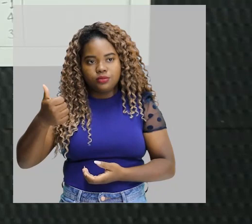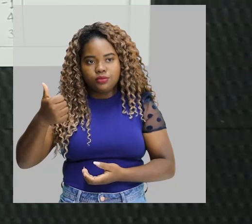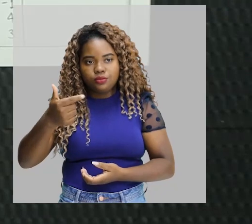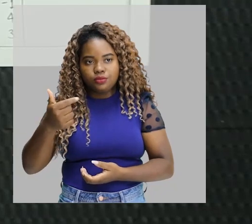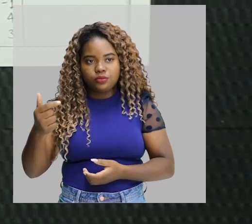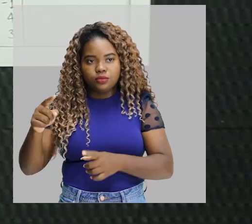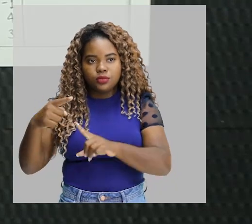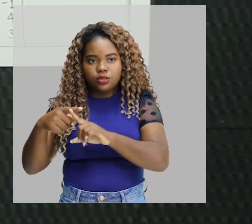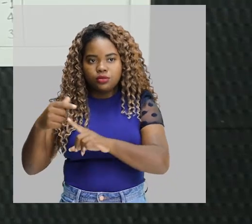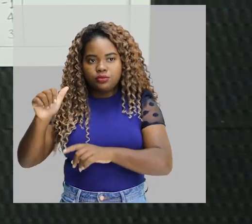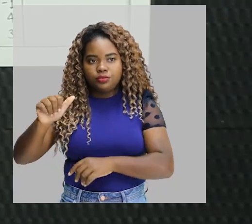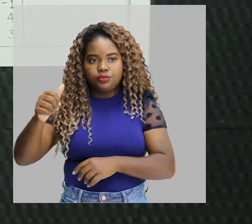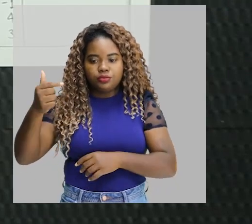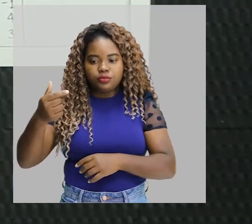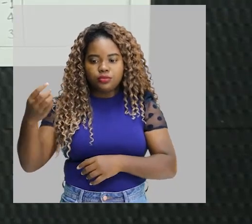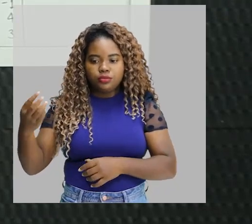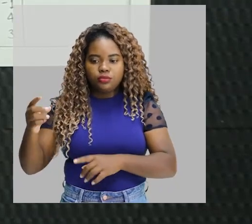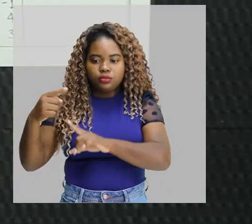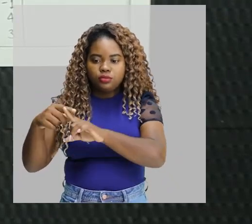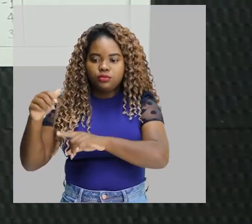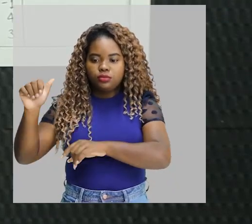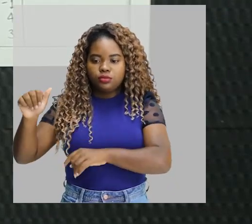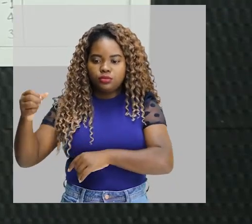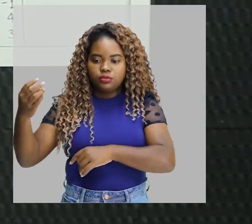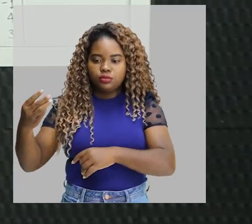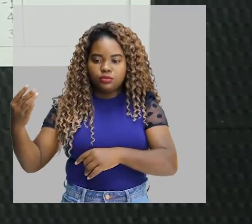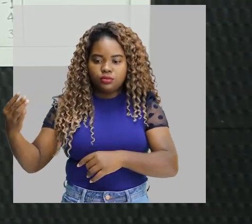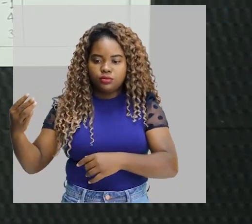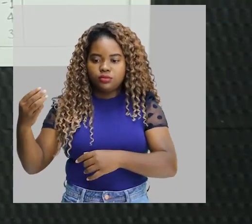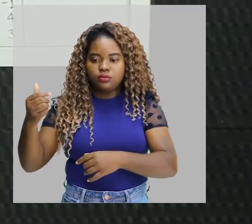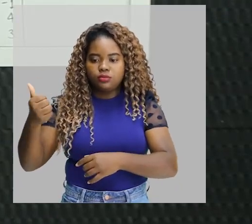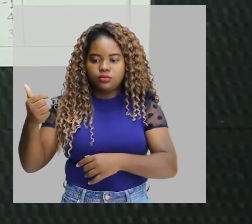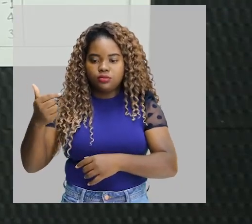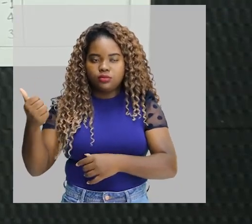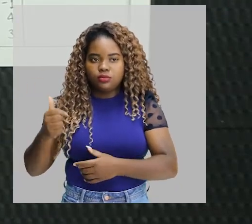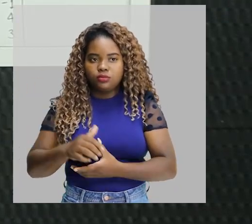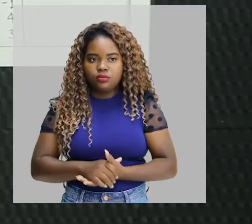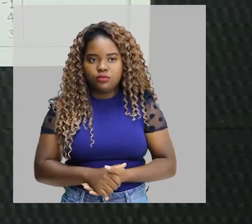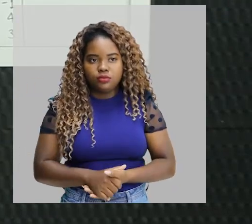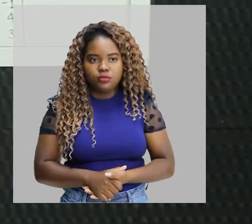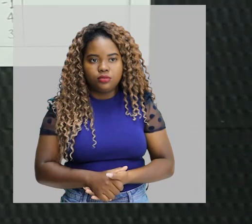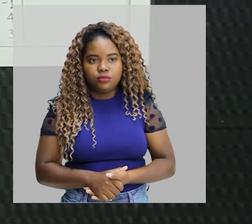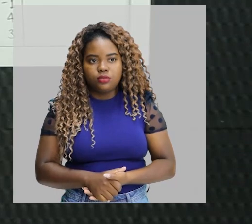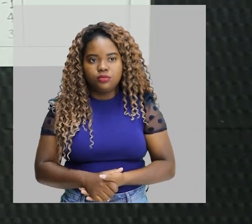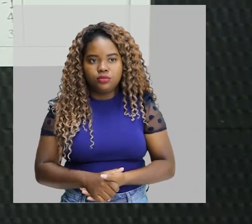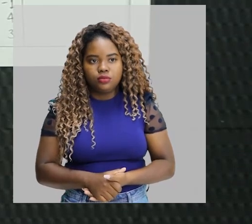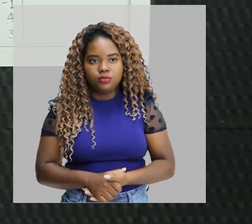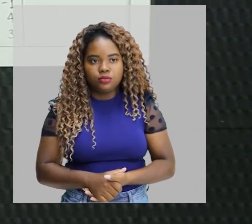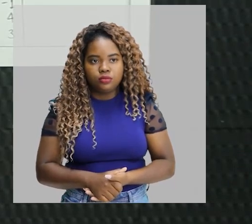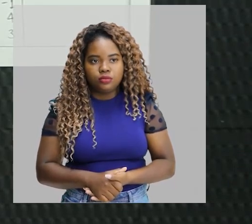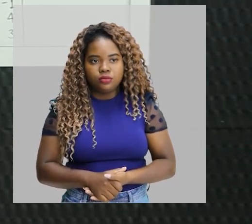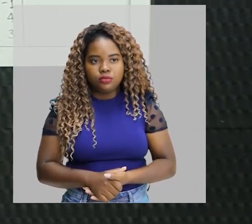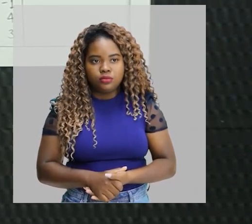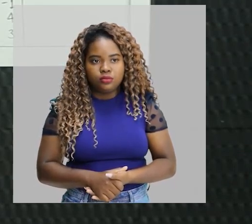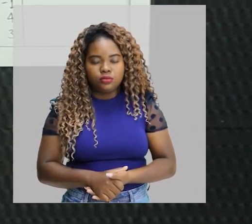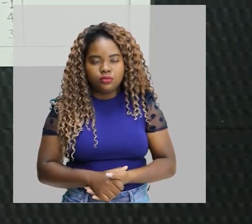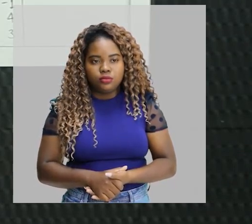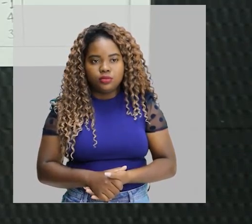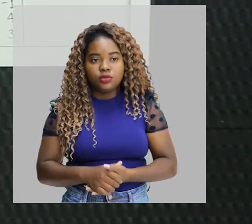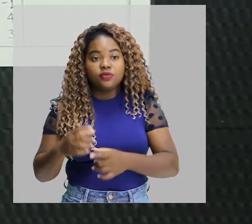vez o A23 vezes o a31 e você vai somar